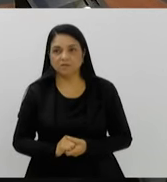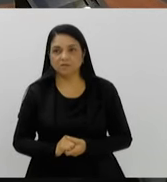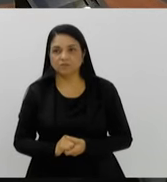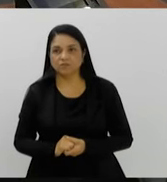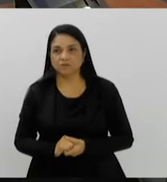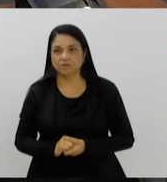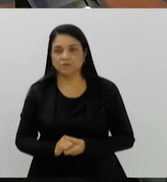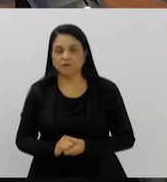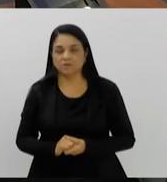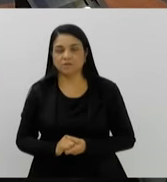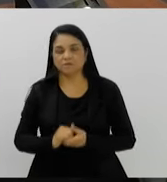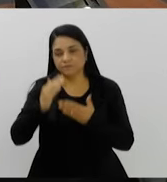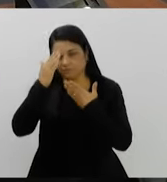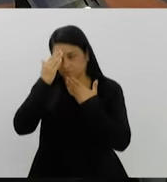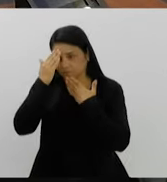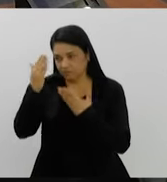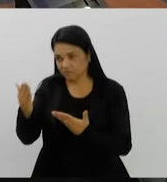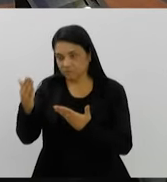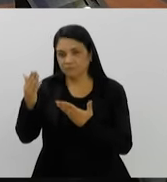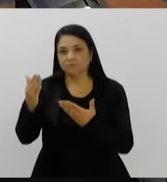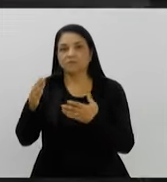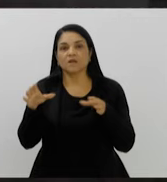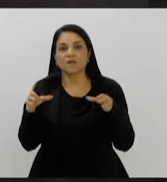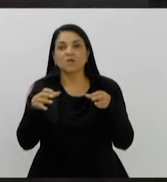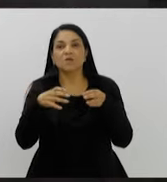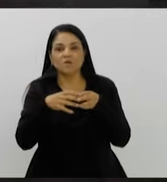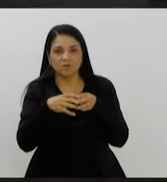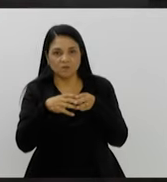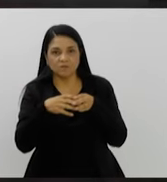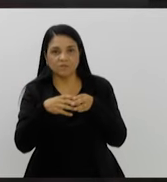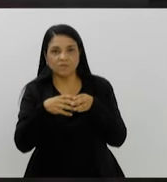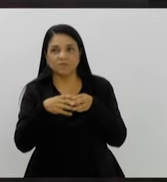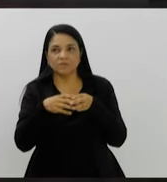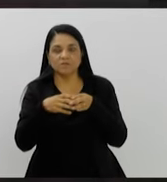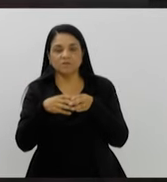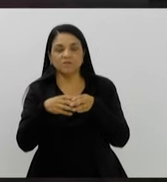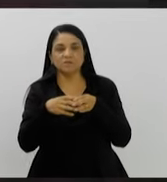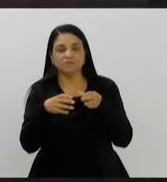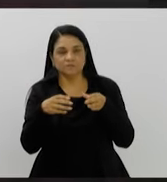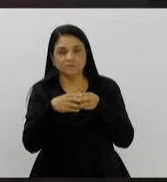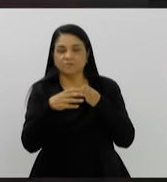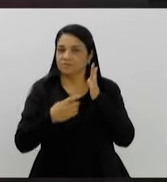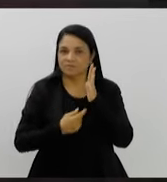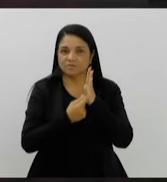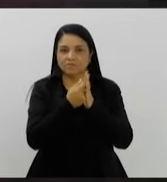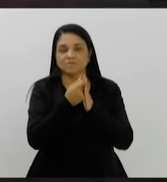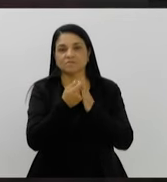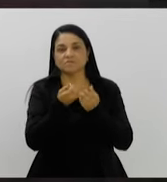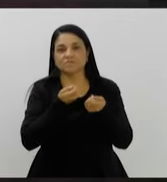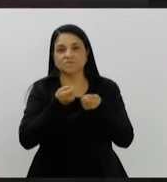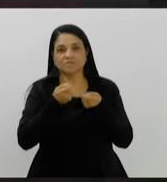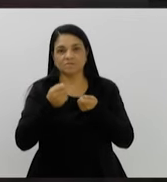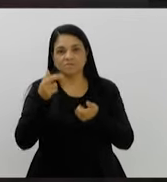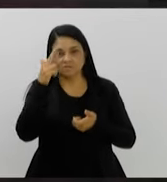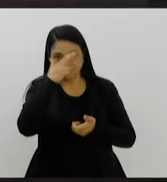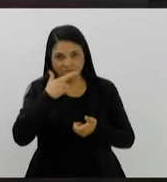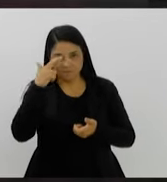PB obrigado pela comissão de orçamento e Finanças deputado